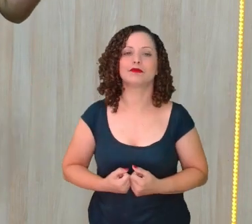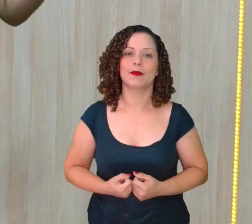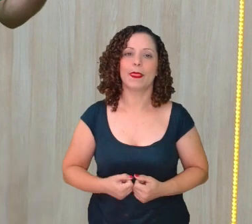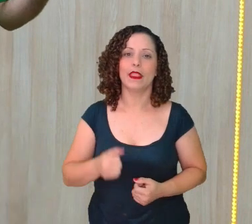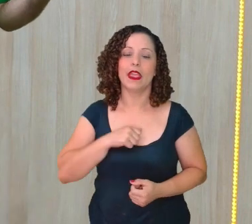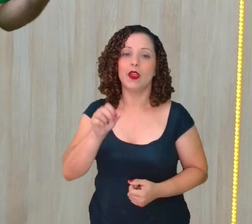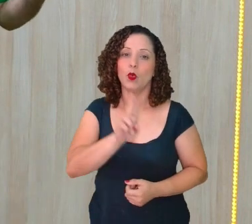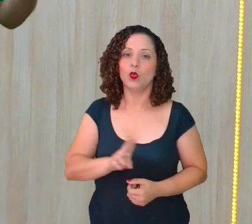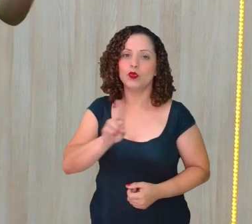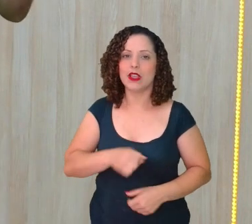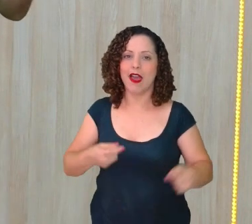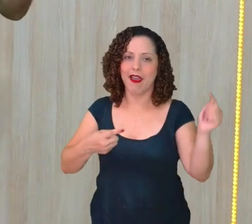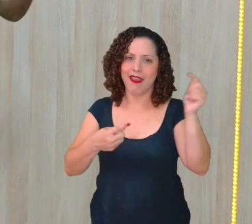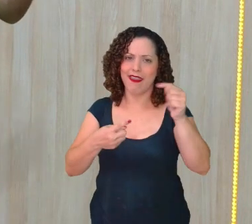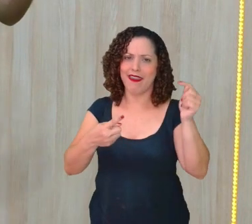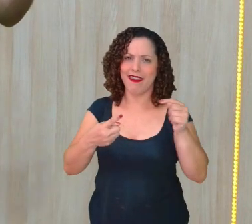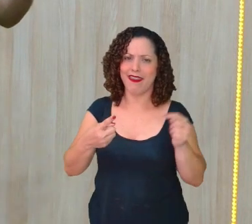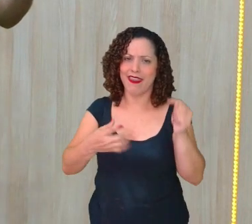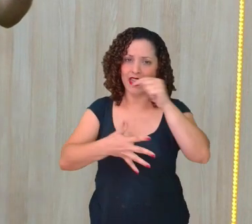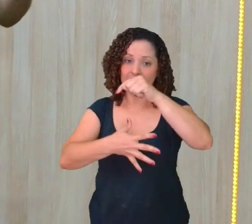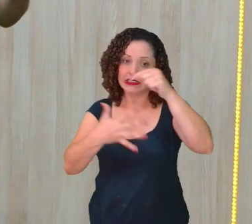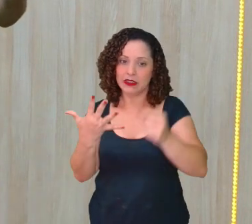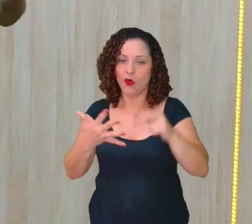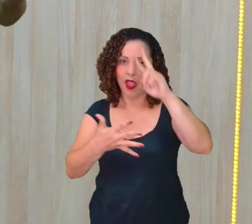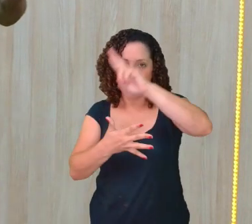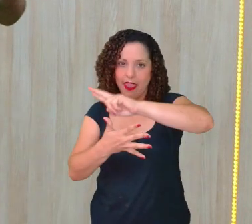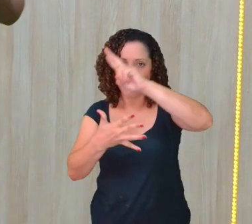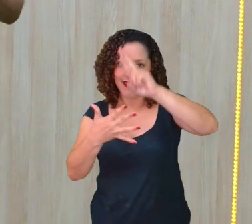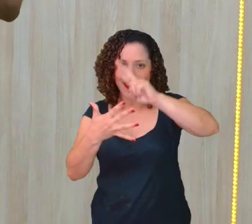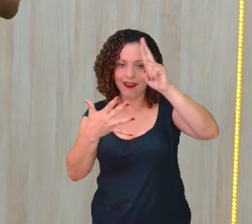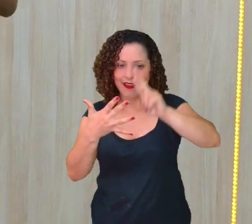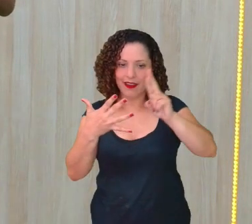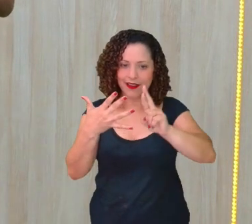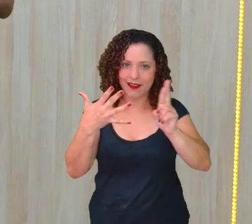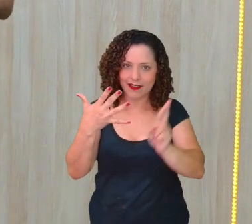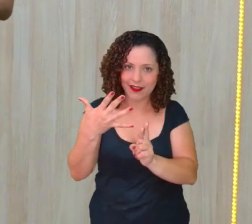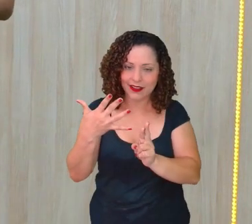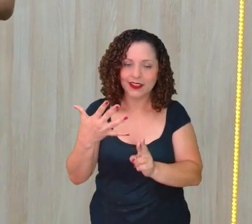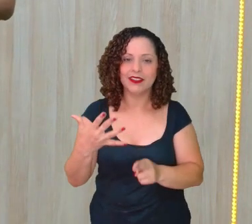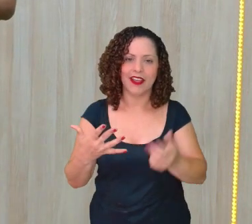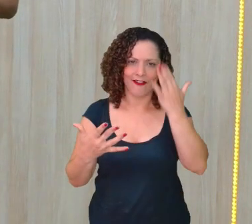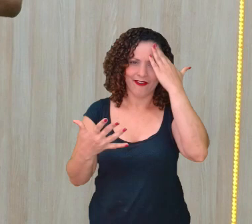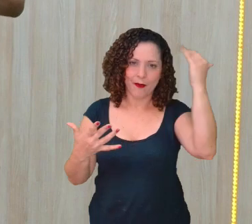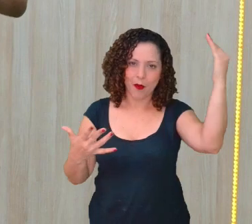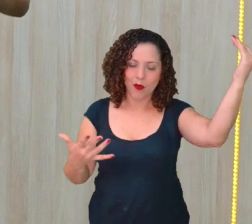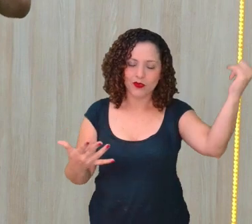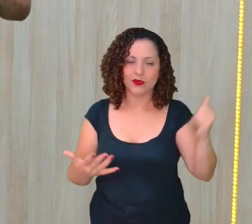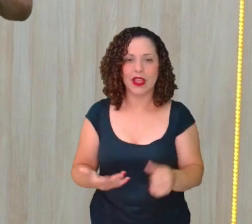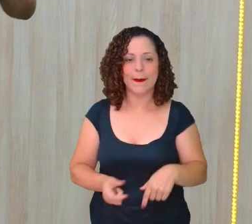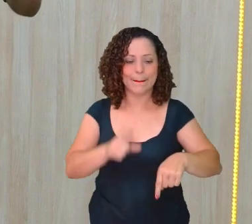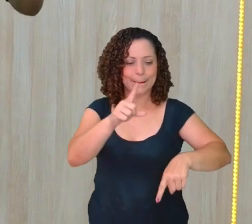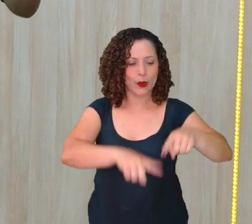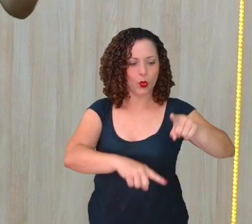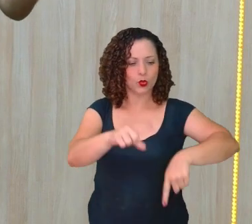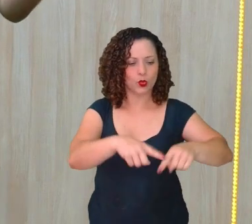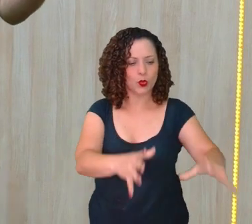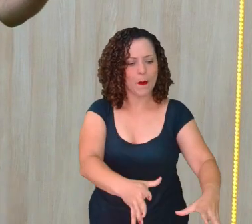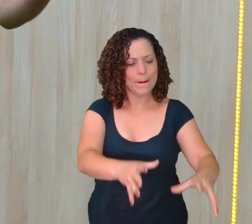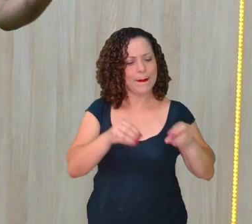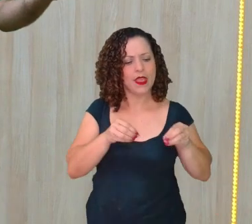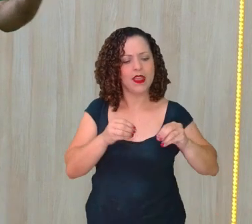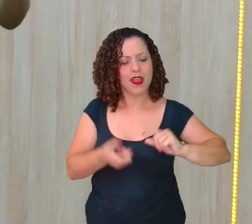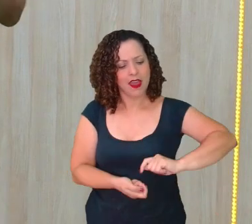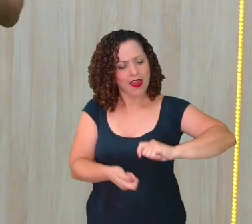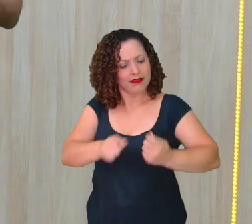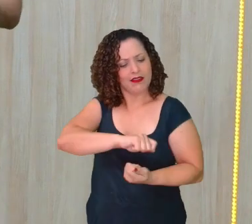do repensar, daqueles 5 R's famosos em que a gente pode pegar um objeto e através daquele objeto se fazer